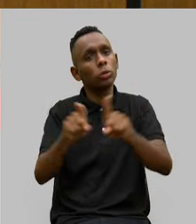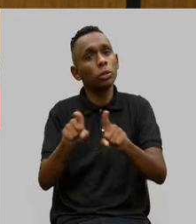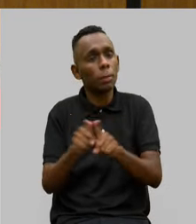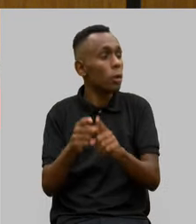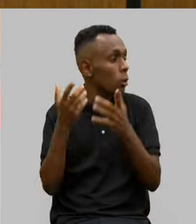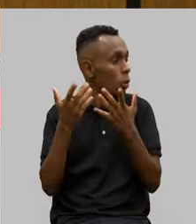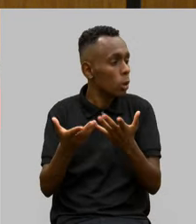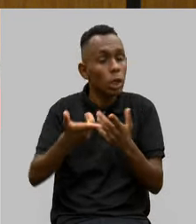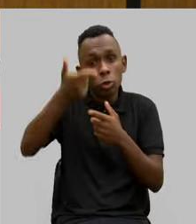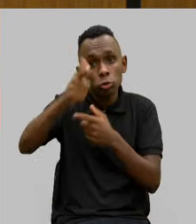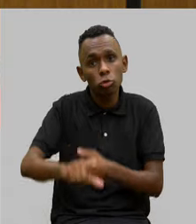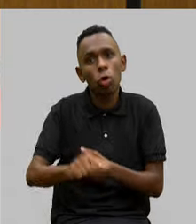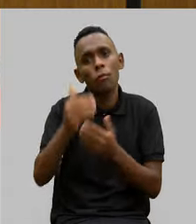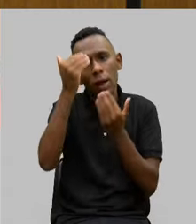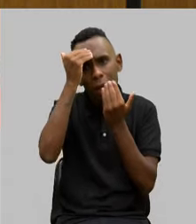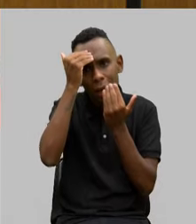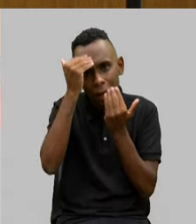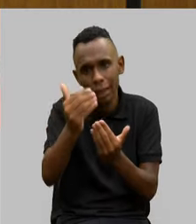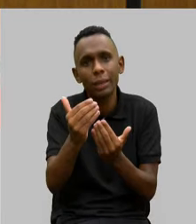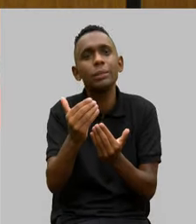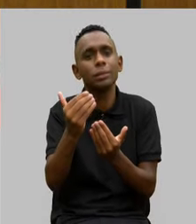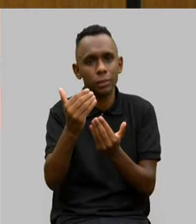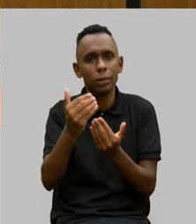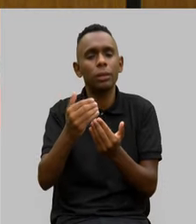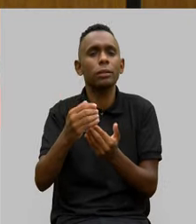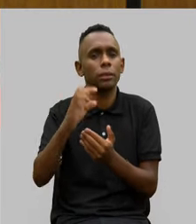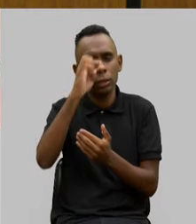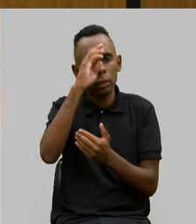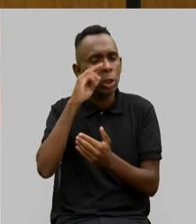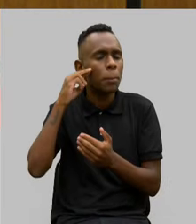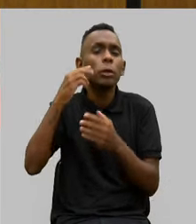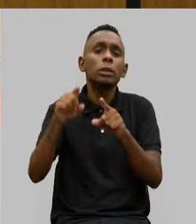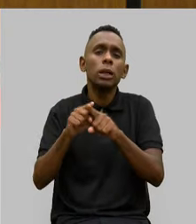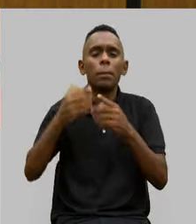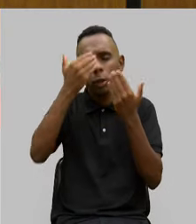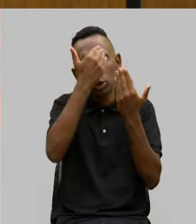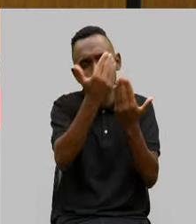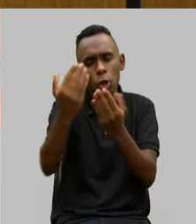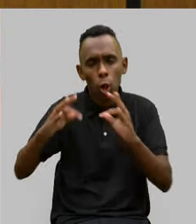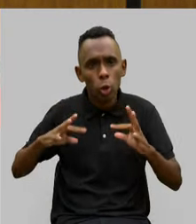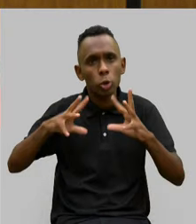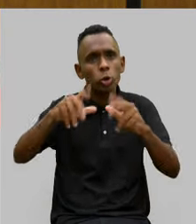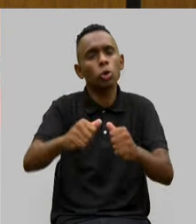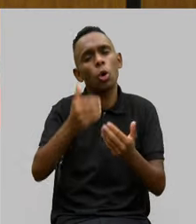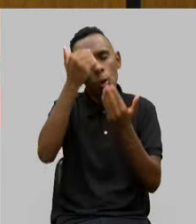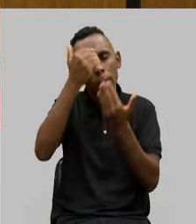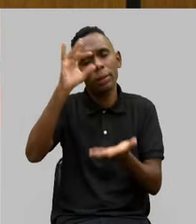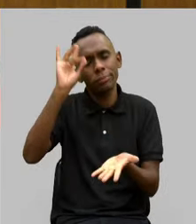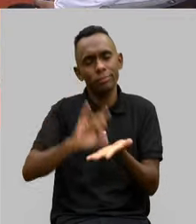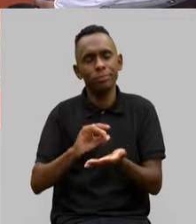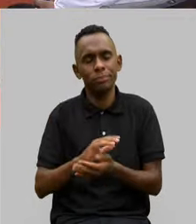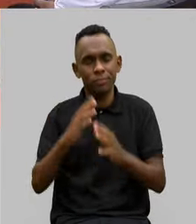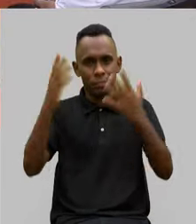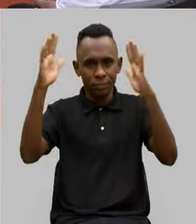gostaria novamente agradecer agradecer a deputada e agradecer a todos e novamente muito